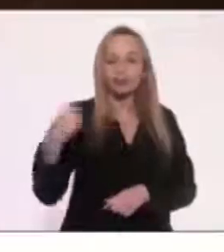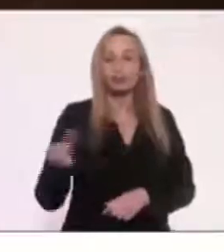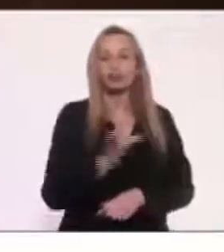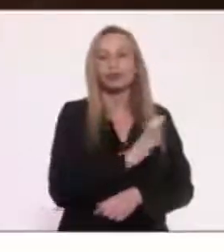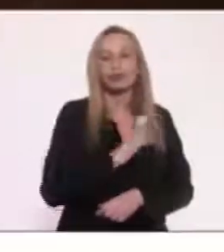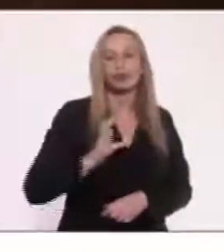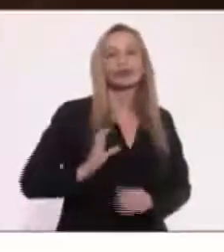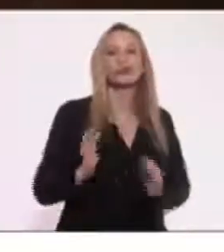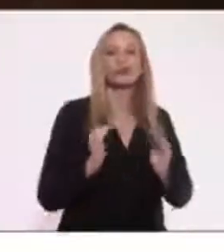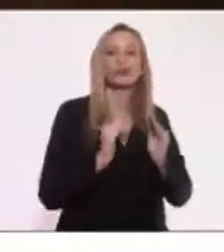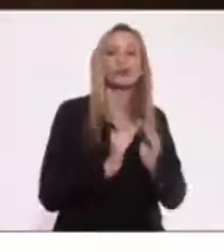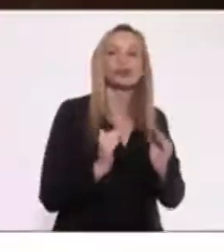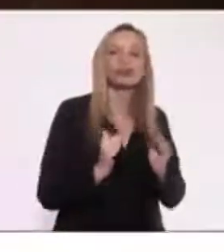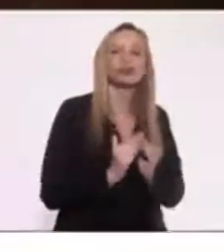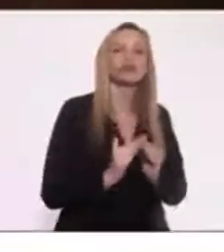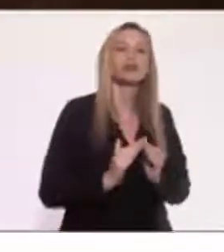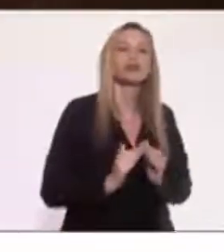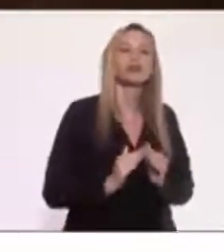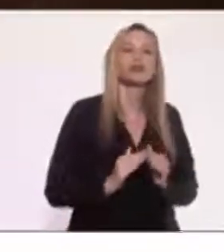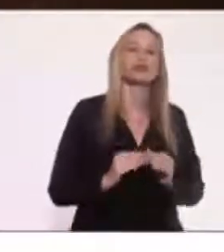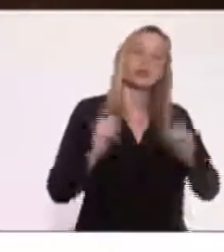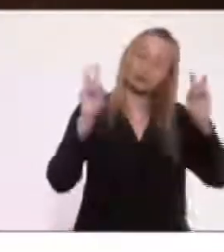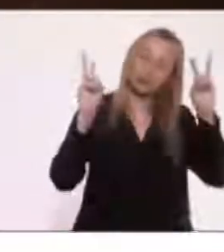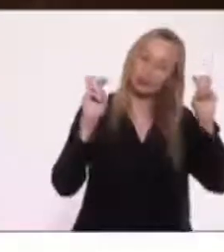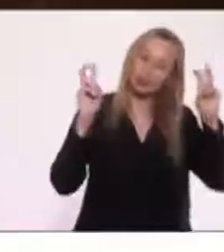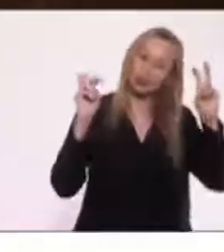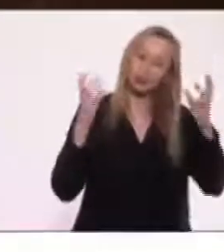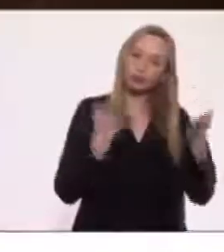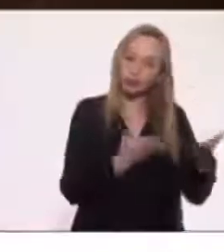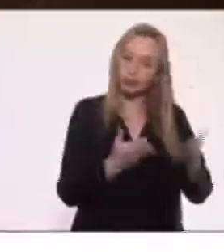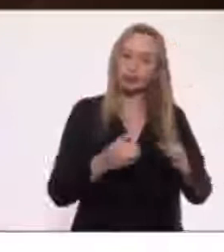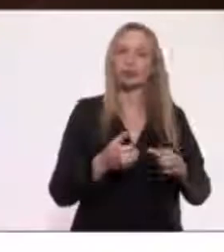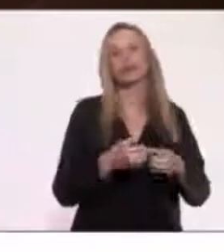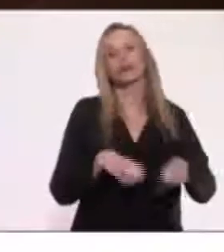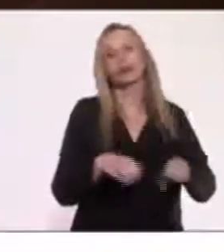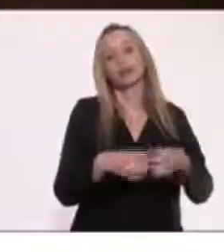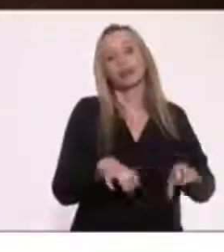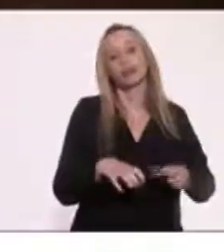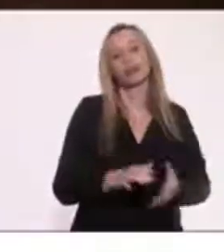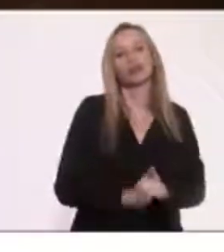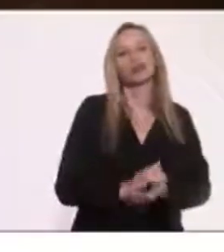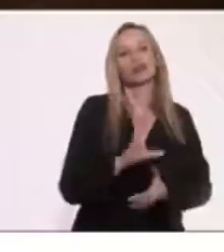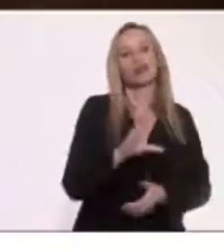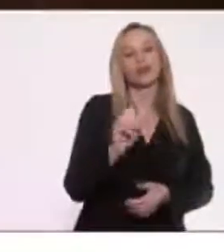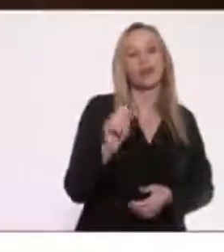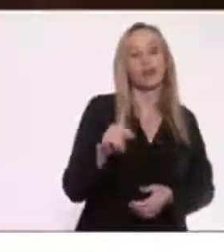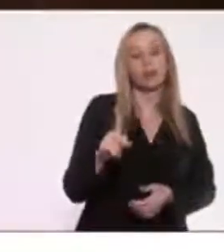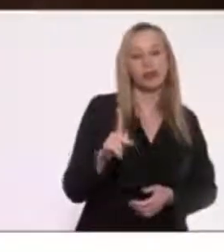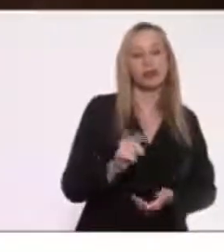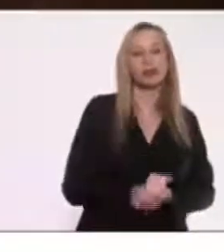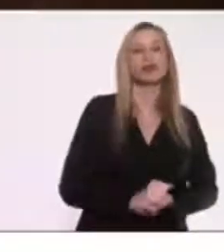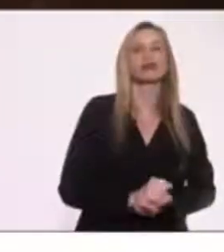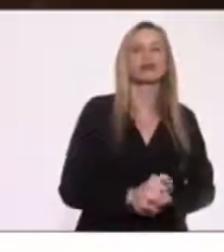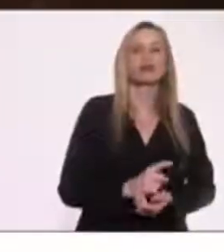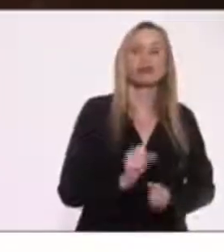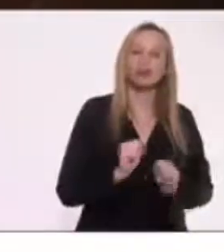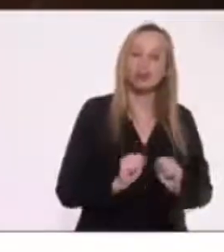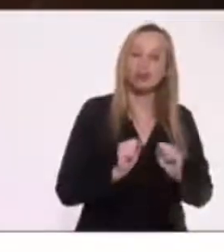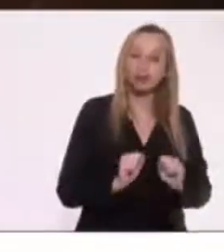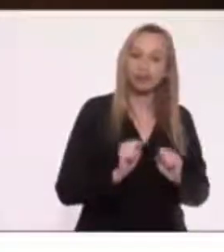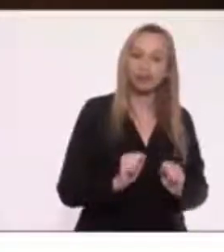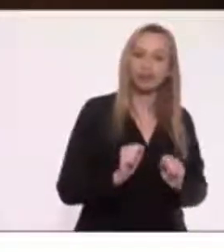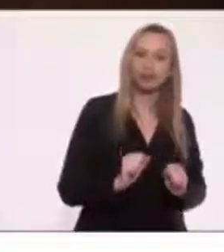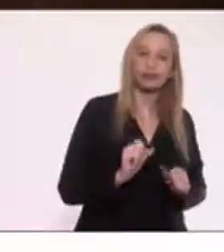dessa casa para que, no caso específico desses concursados do CEAP, que a gente possa